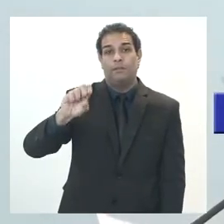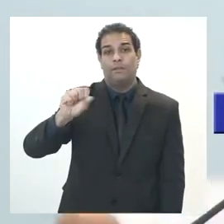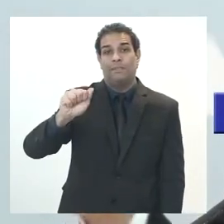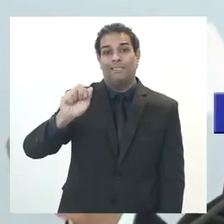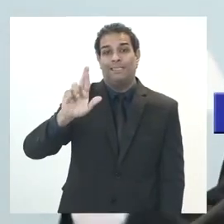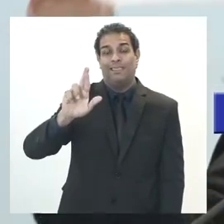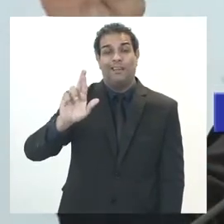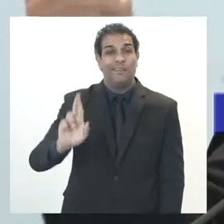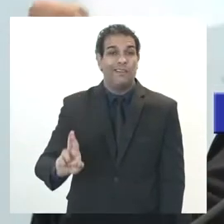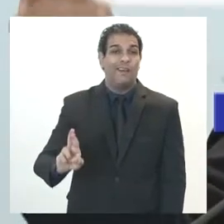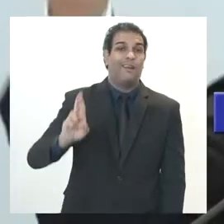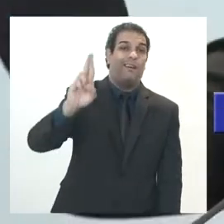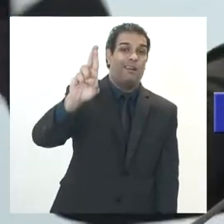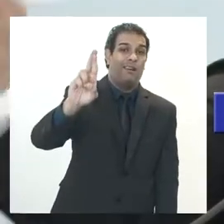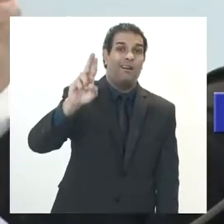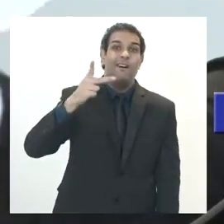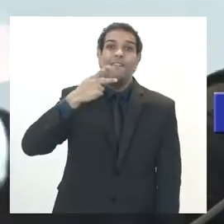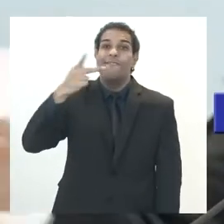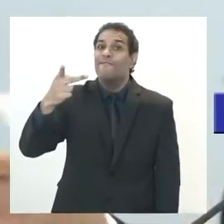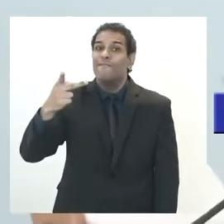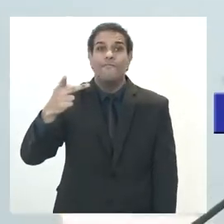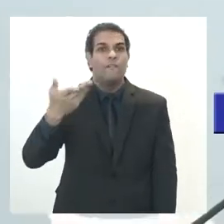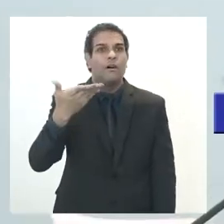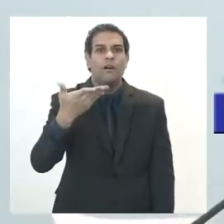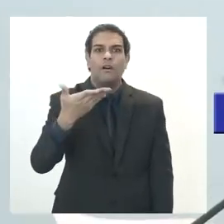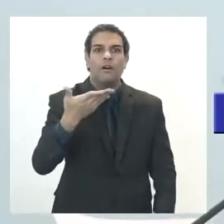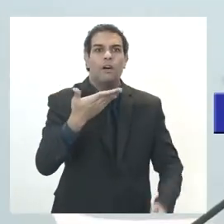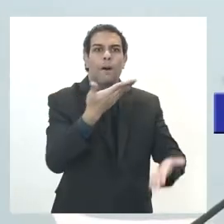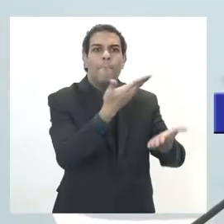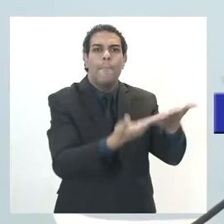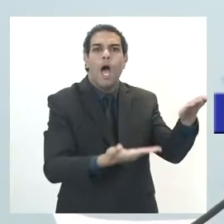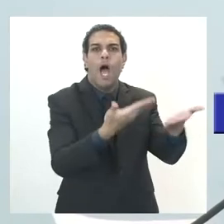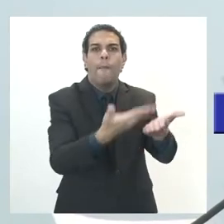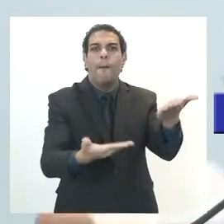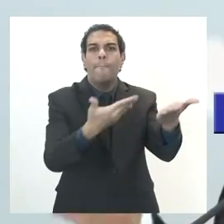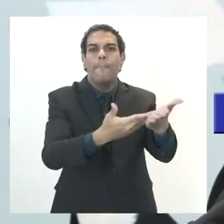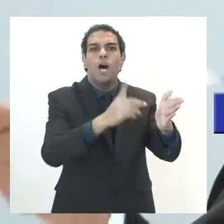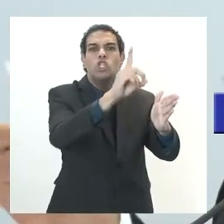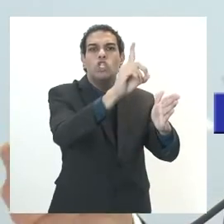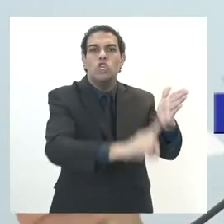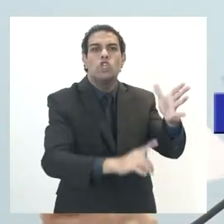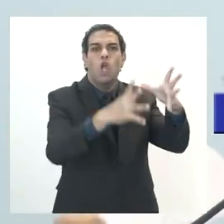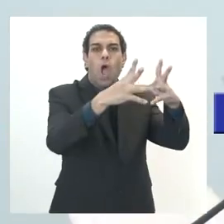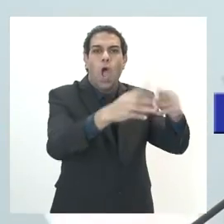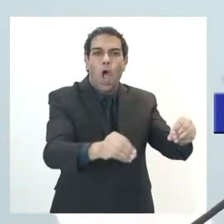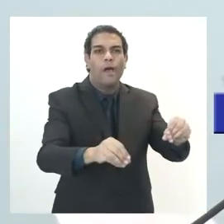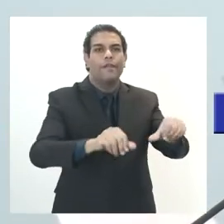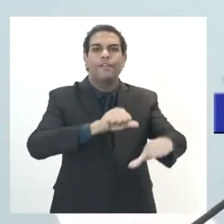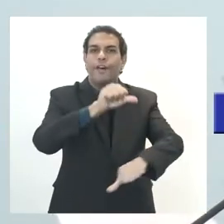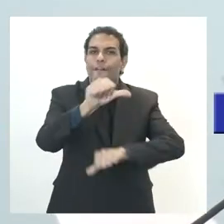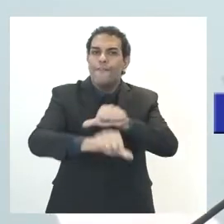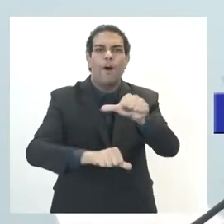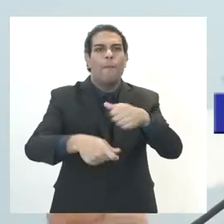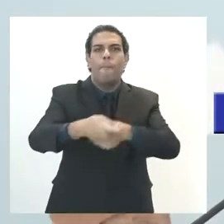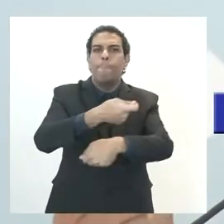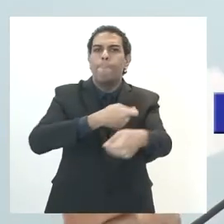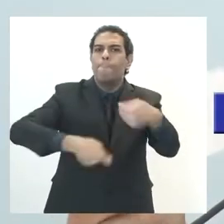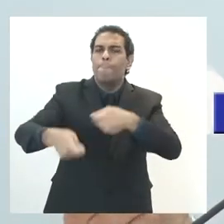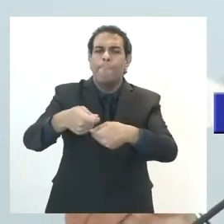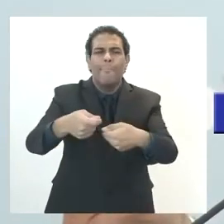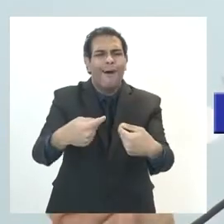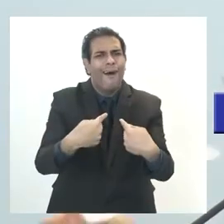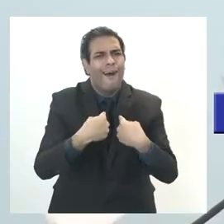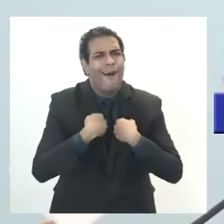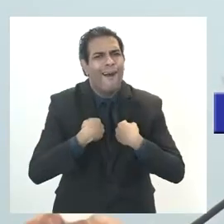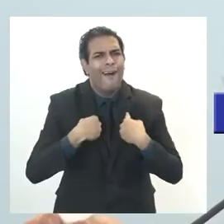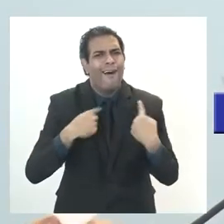e fala na perda de tantos direitos é mas reformas foram feitas eu me